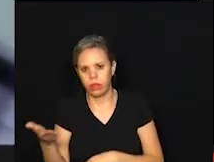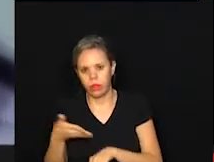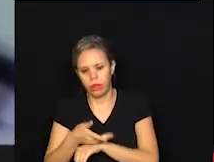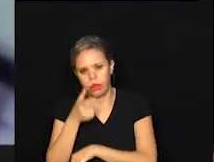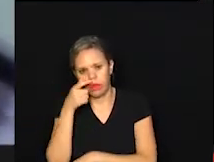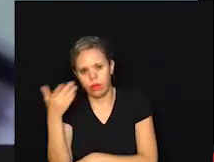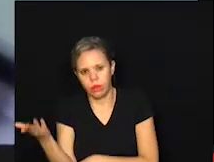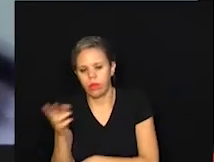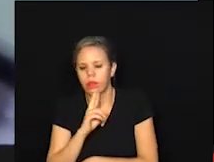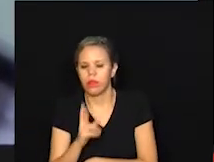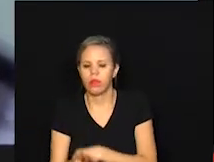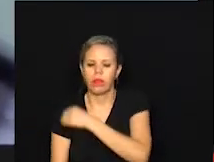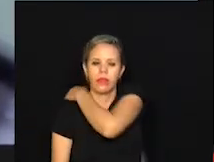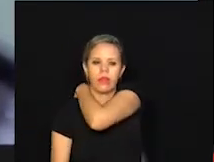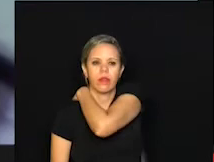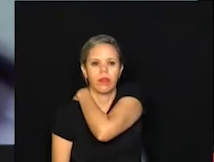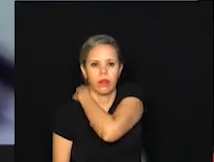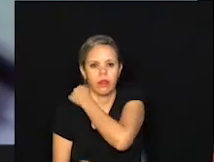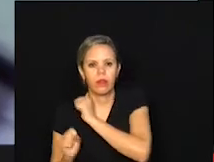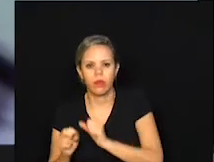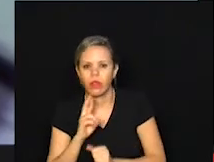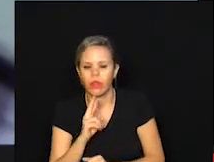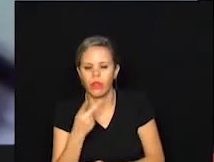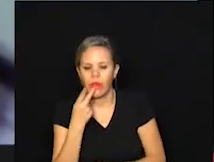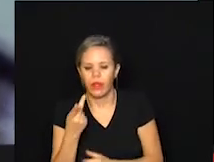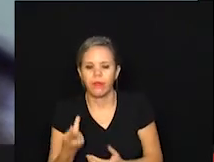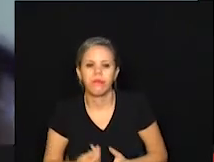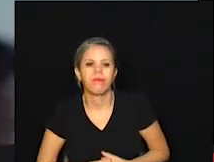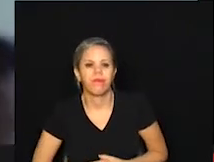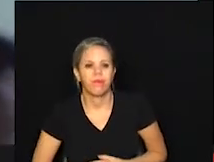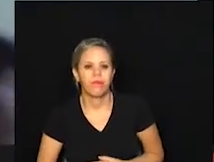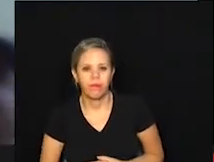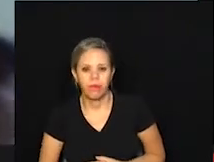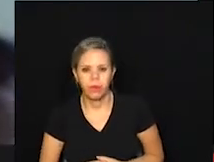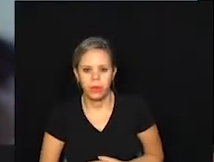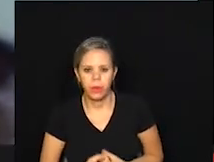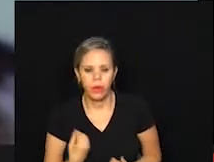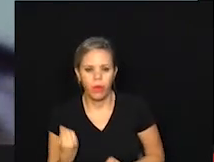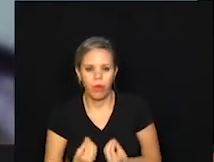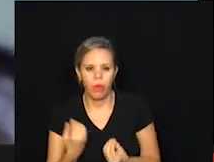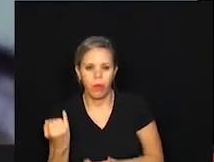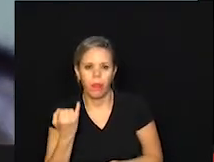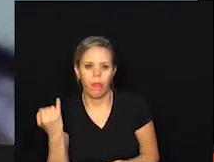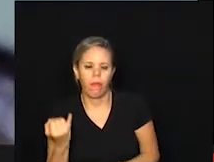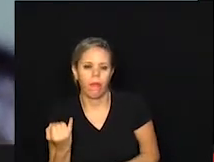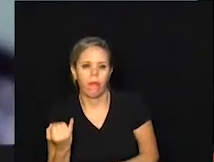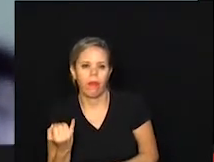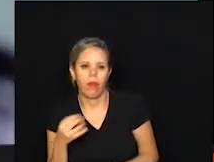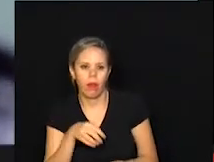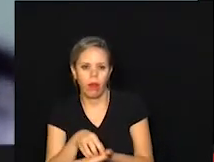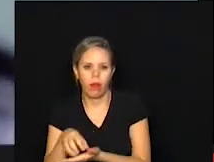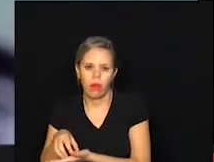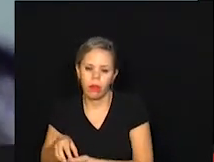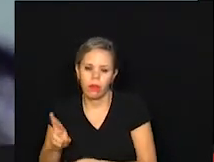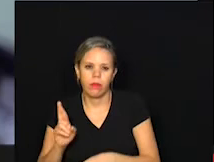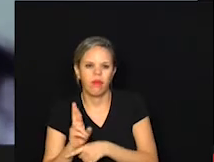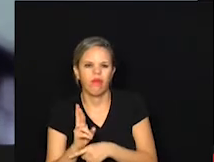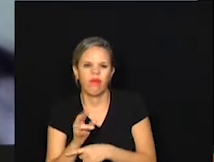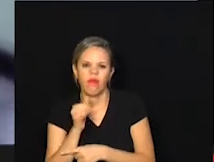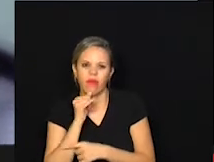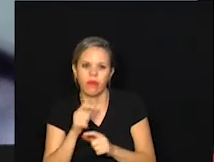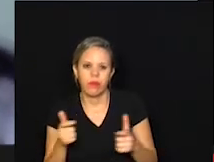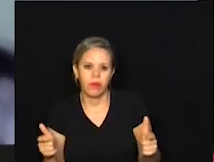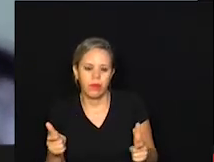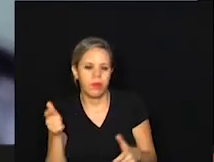ela, se a vereadora permitir, acho que ela já pode falar um pouquinho sobre o quão importante é esse órgão. O Centro de Referência é uma